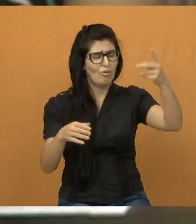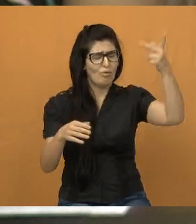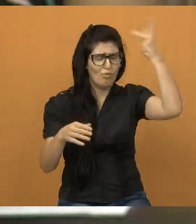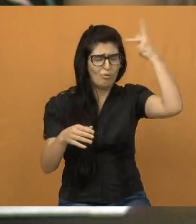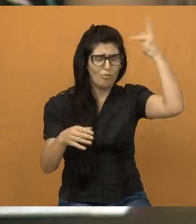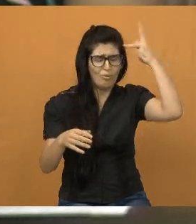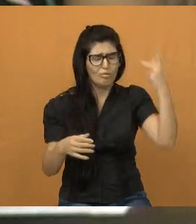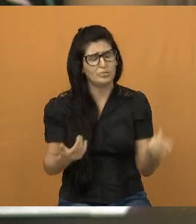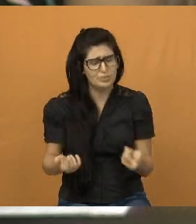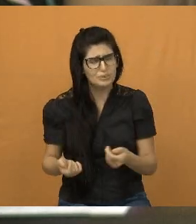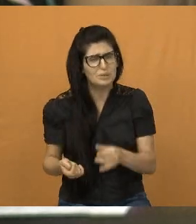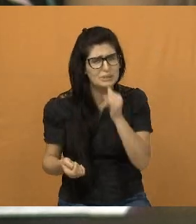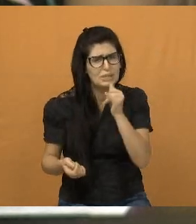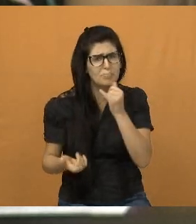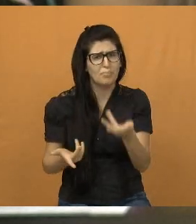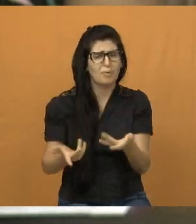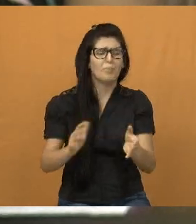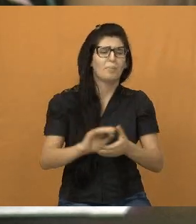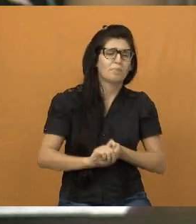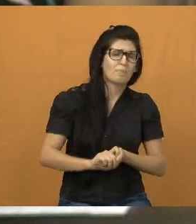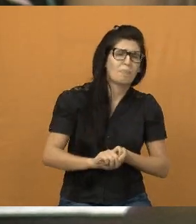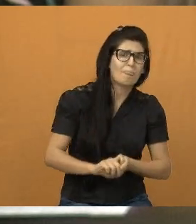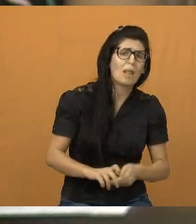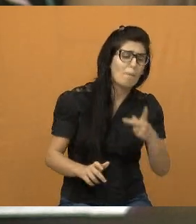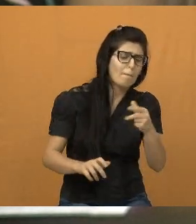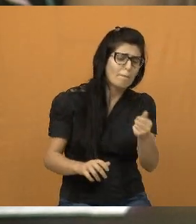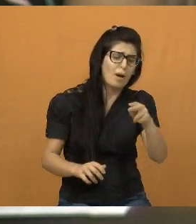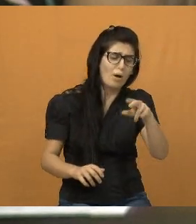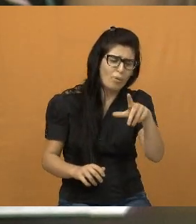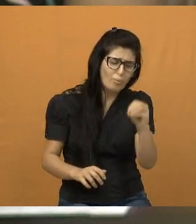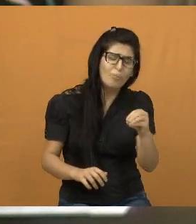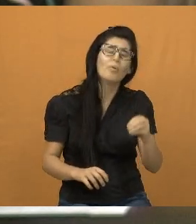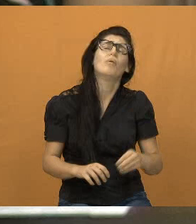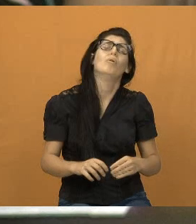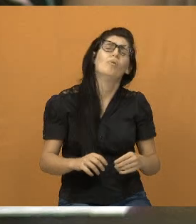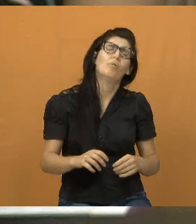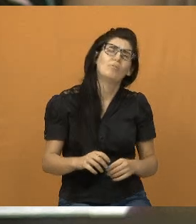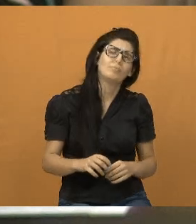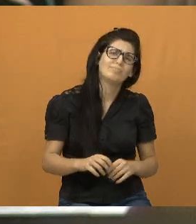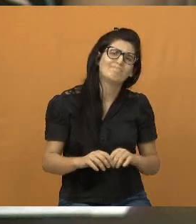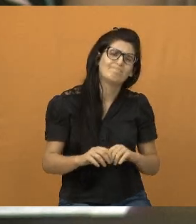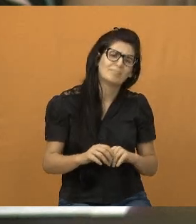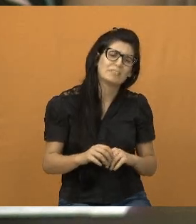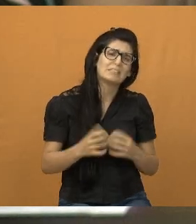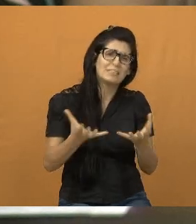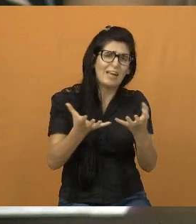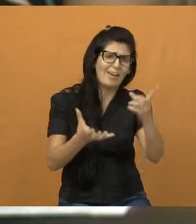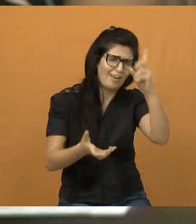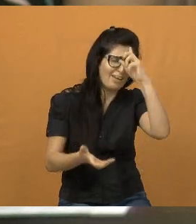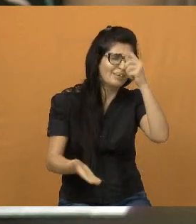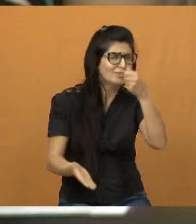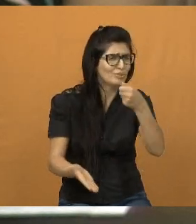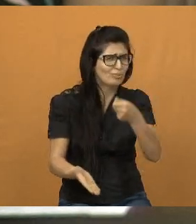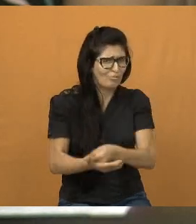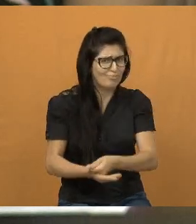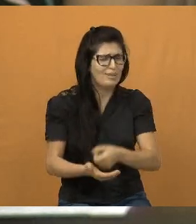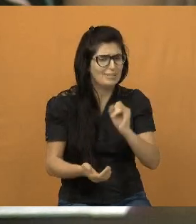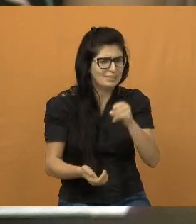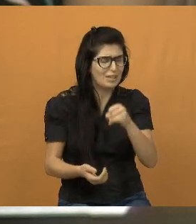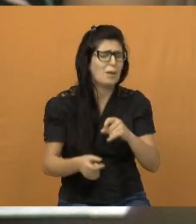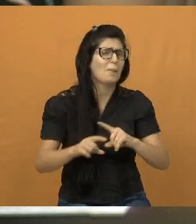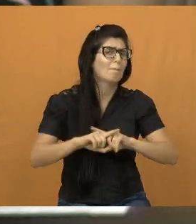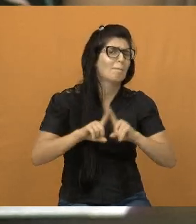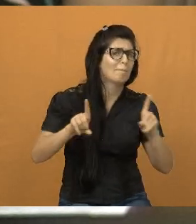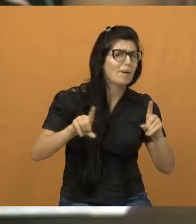que é o nosso diretor administrativo, tem buscado resolver isso, mas, pior que isso, ele vem em número insuficiente